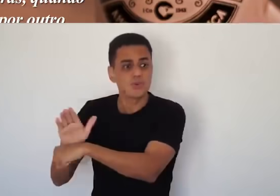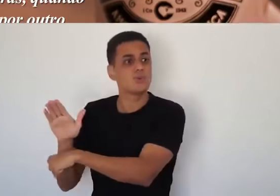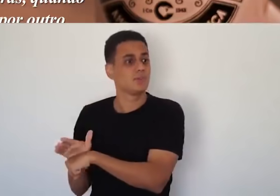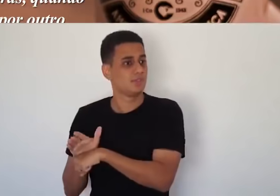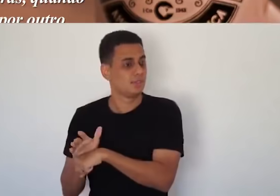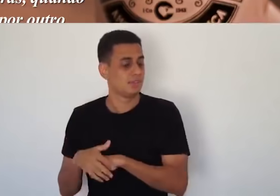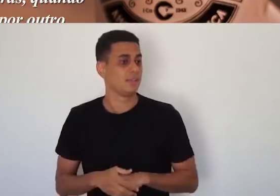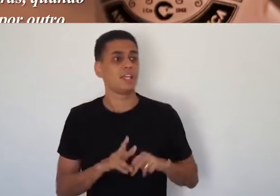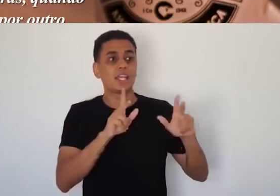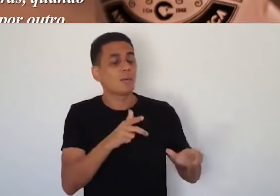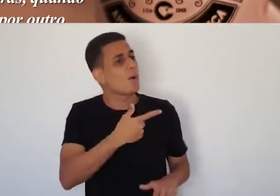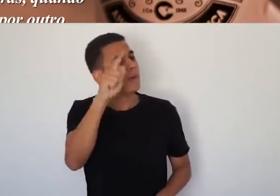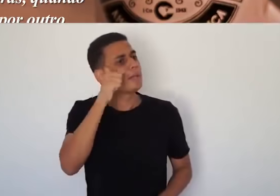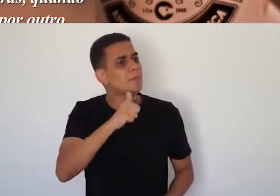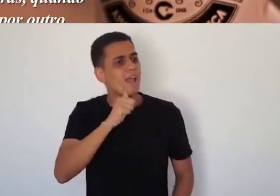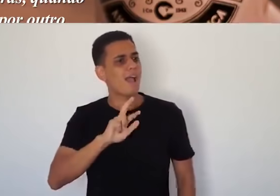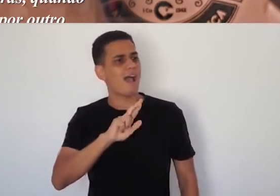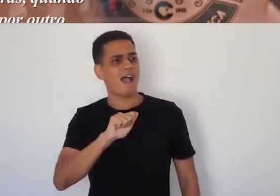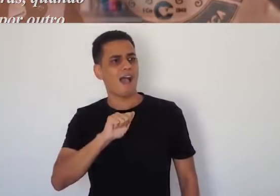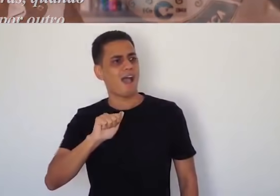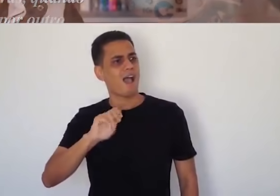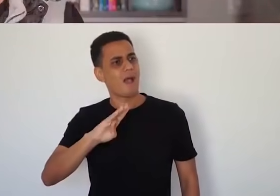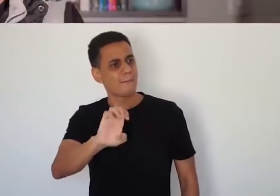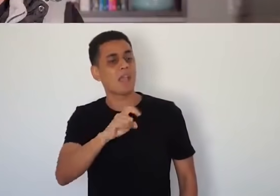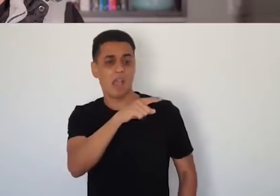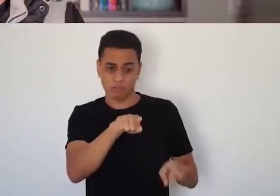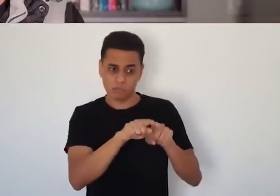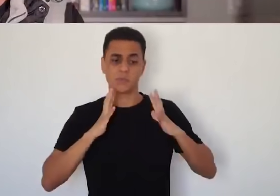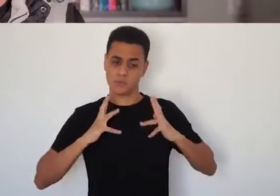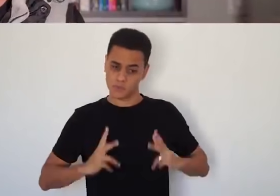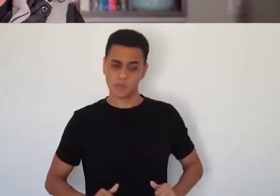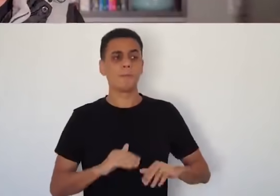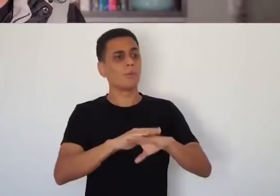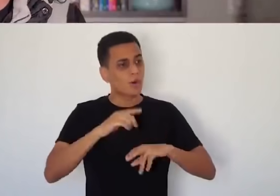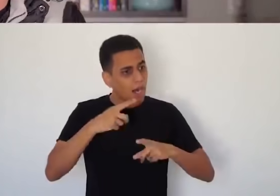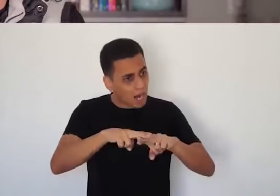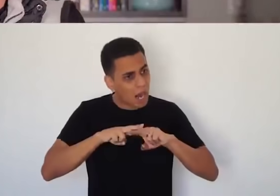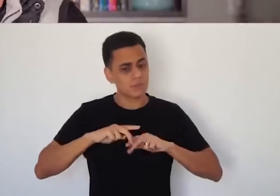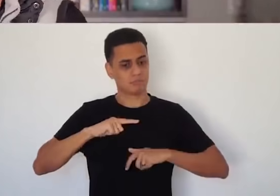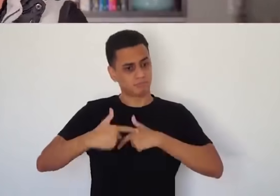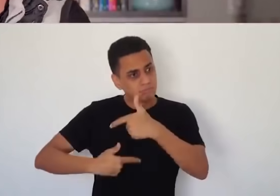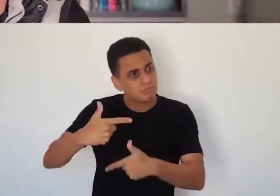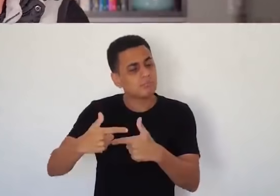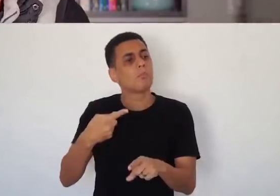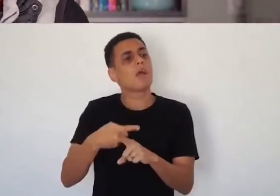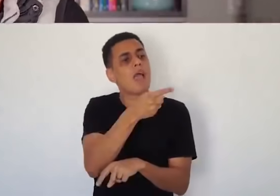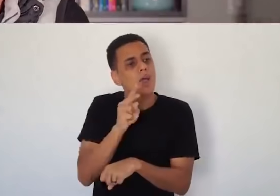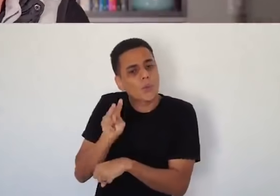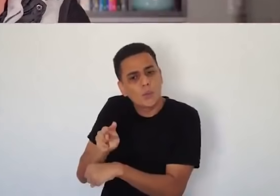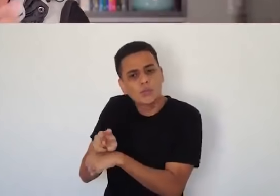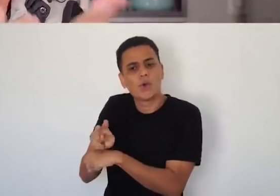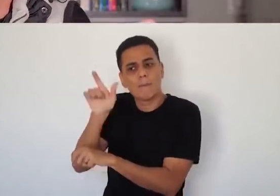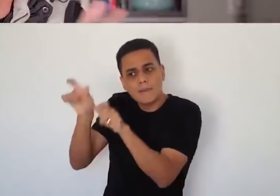queria dizer que, aparentemente, alguns estudiosos da Bíblia vão colocar que Tiago está, de certa